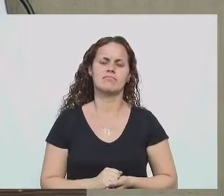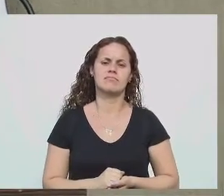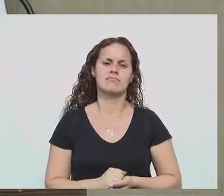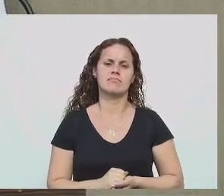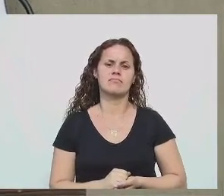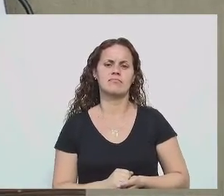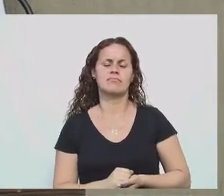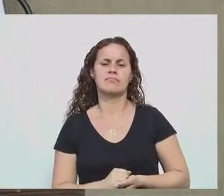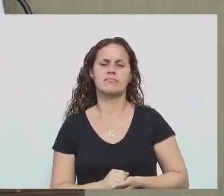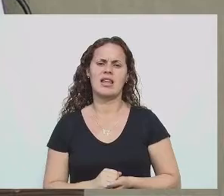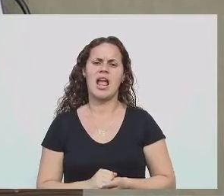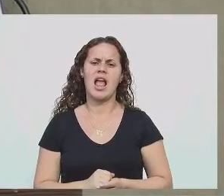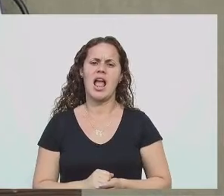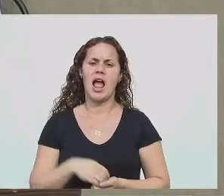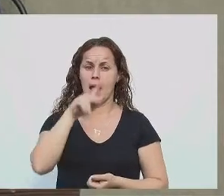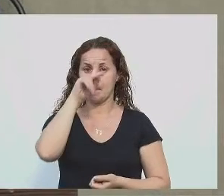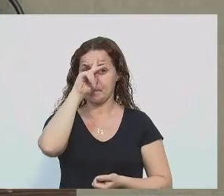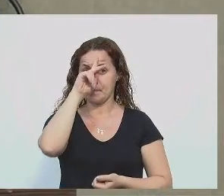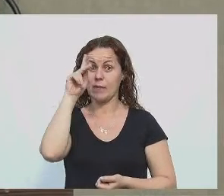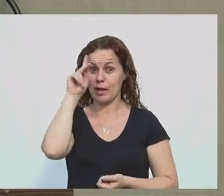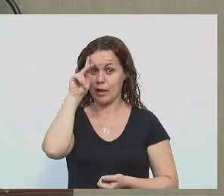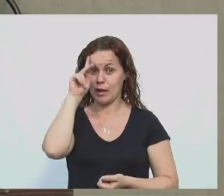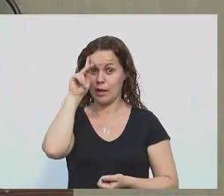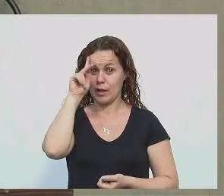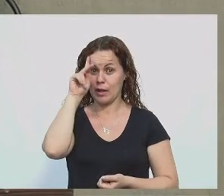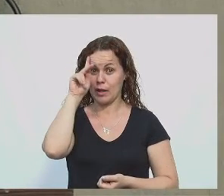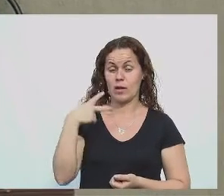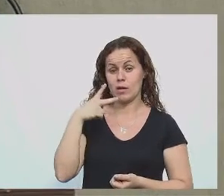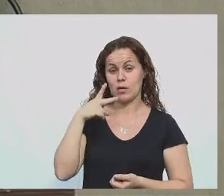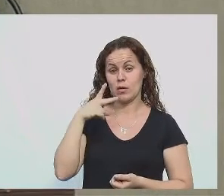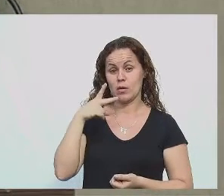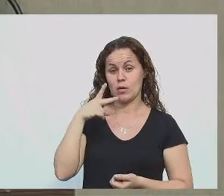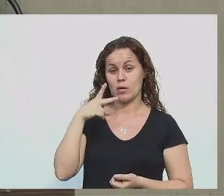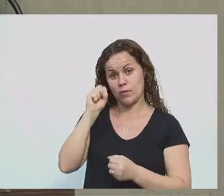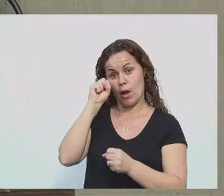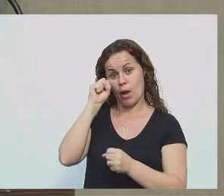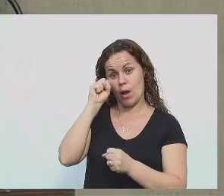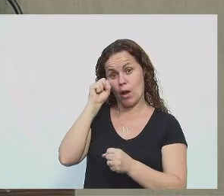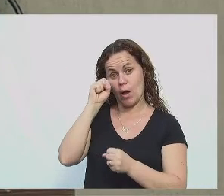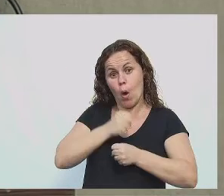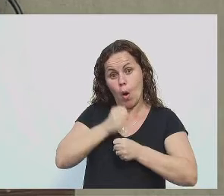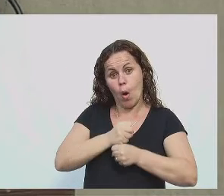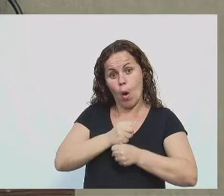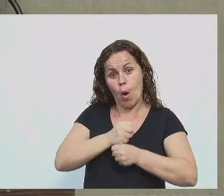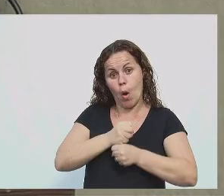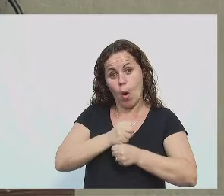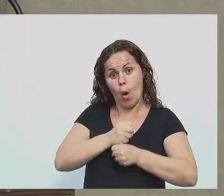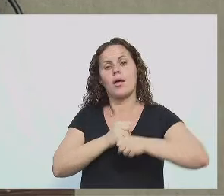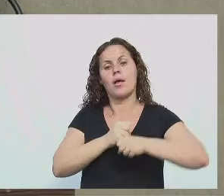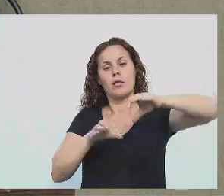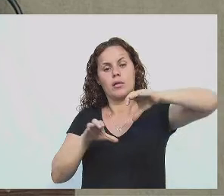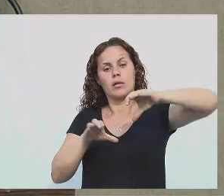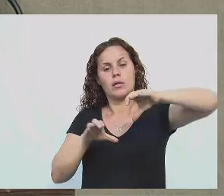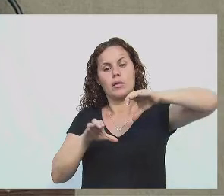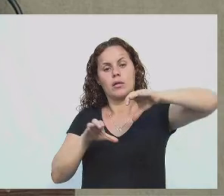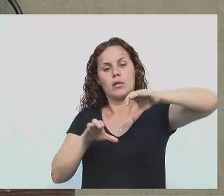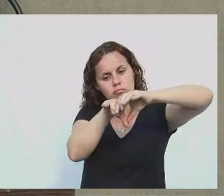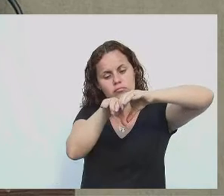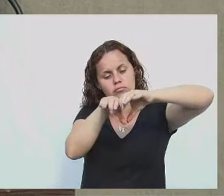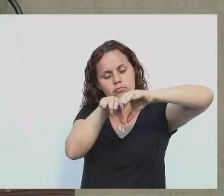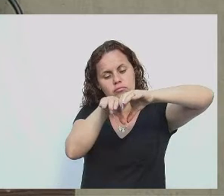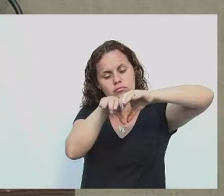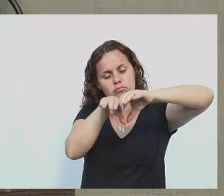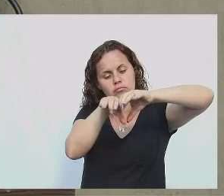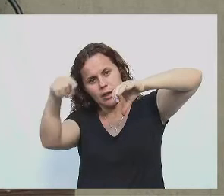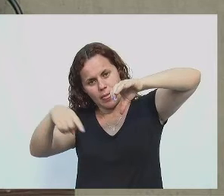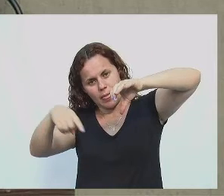está lá a prefeitura, vereador Sávio José, está executando a obra da canaleta. Agora sim, acho que agora